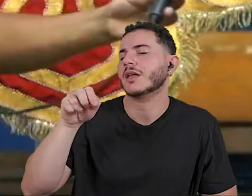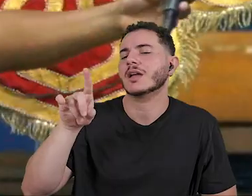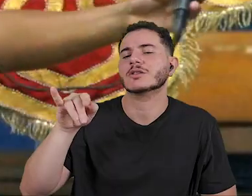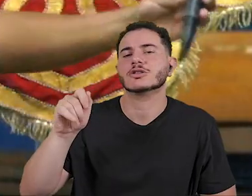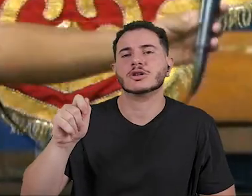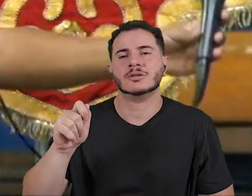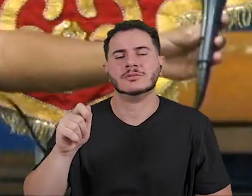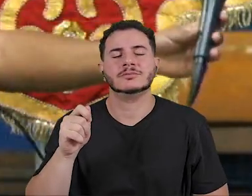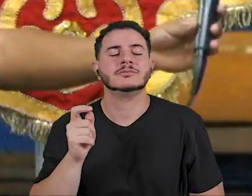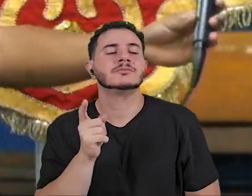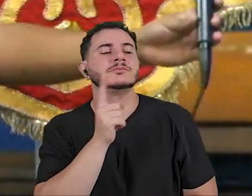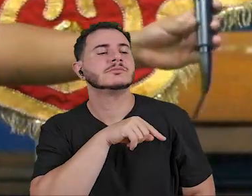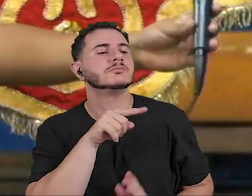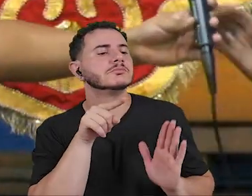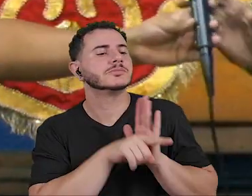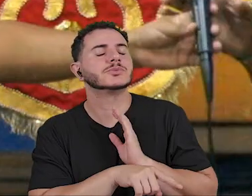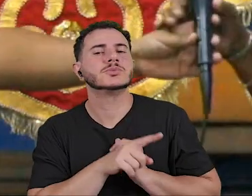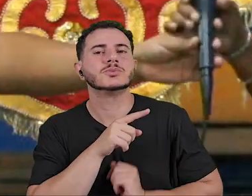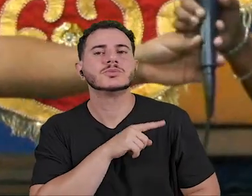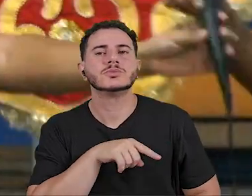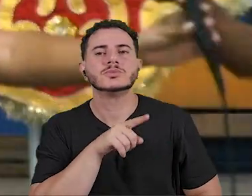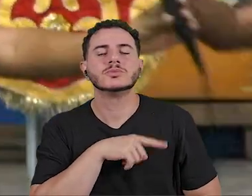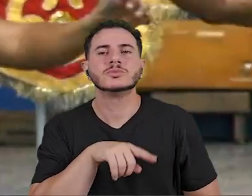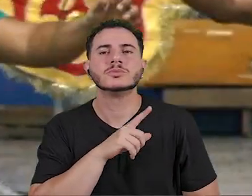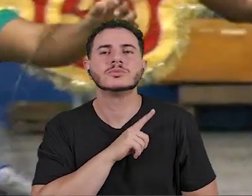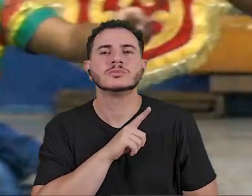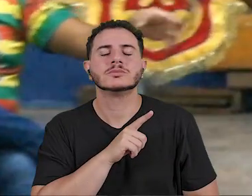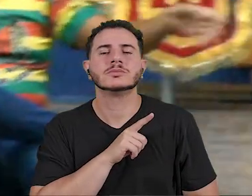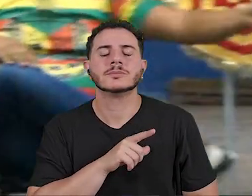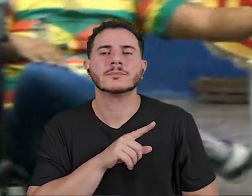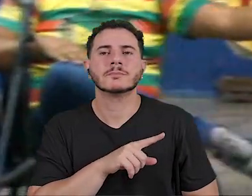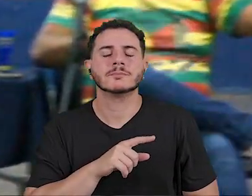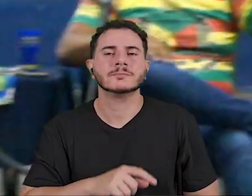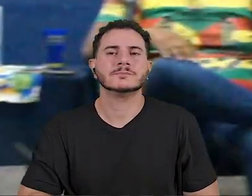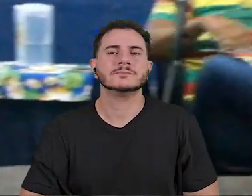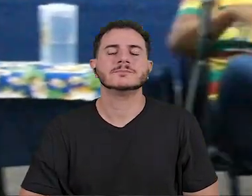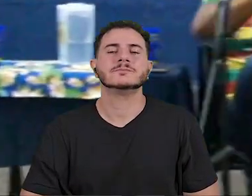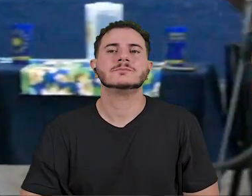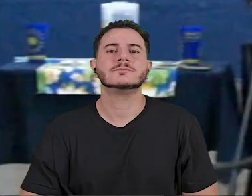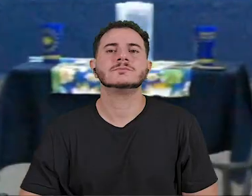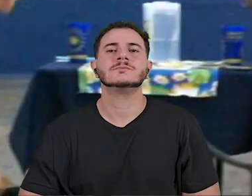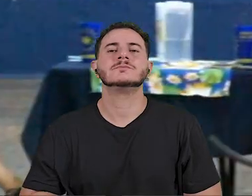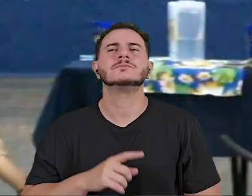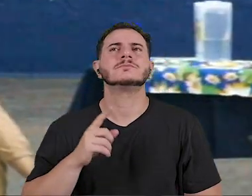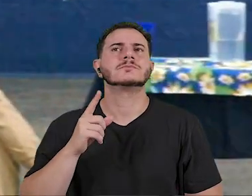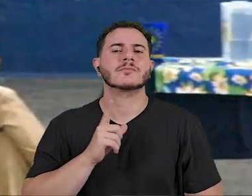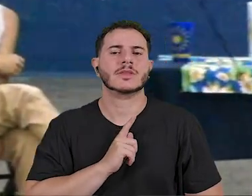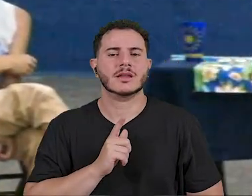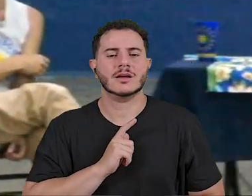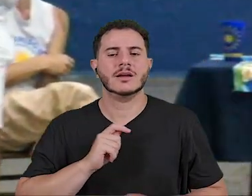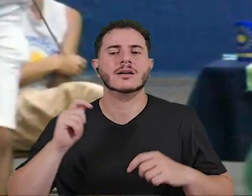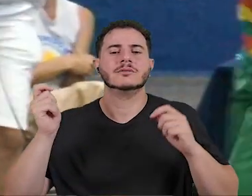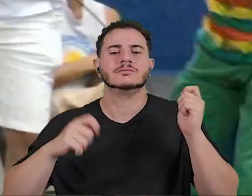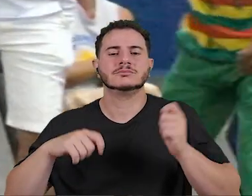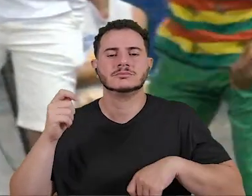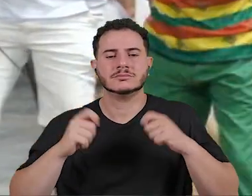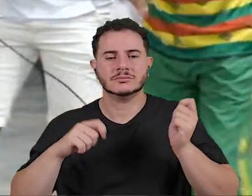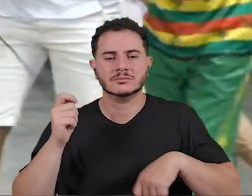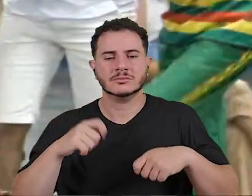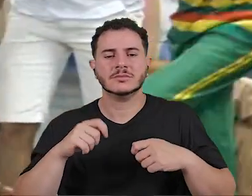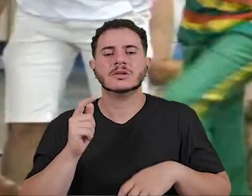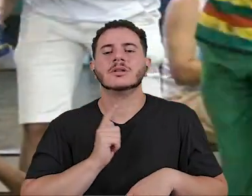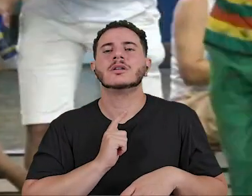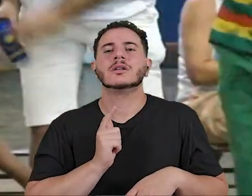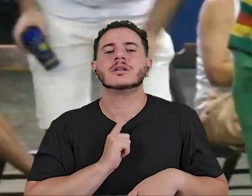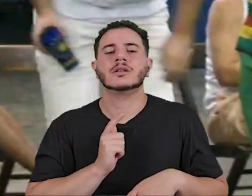nação nagô, todos os maracatu que eu conheço, desde quando comecei a ser um coroado, que a nação, toda a nação é conhecida